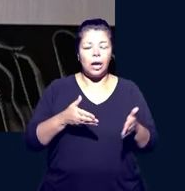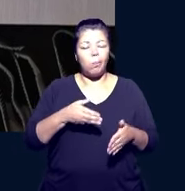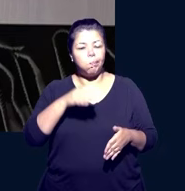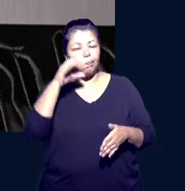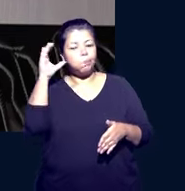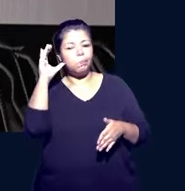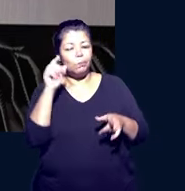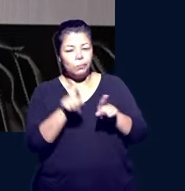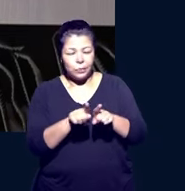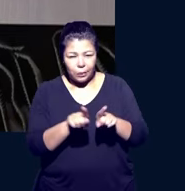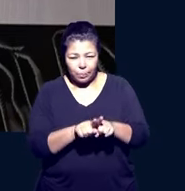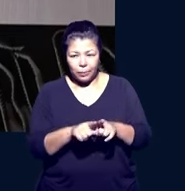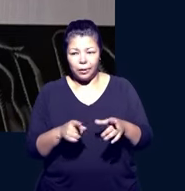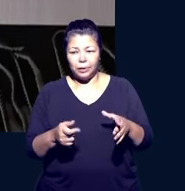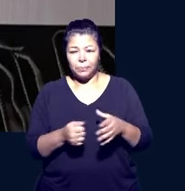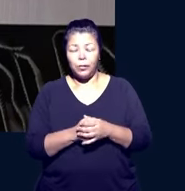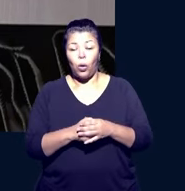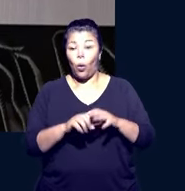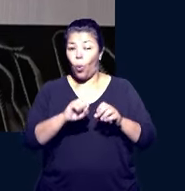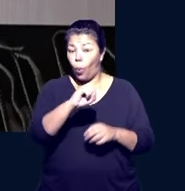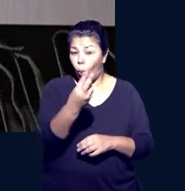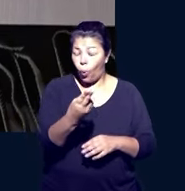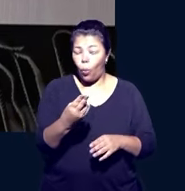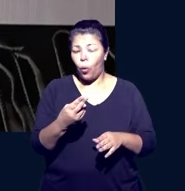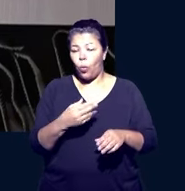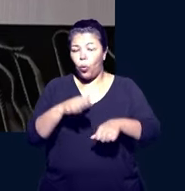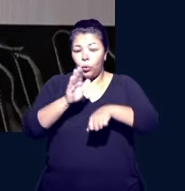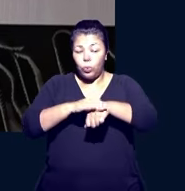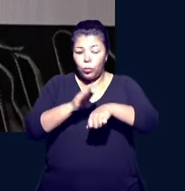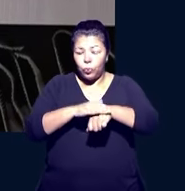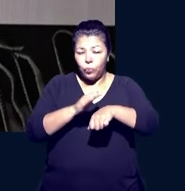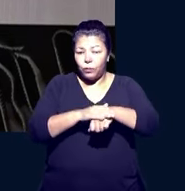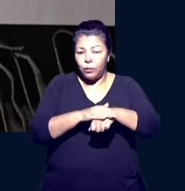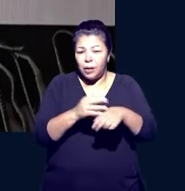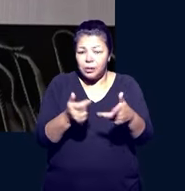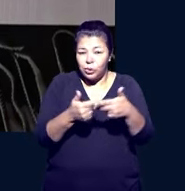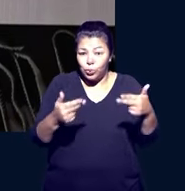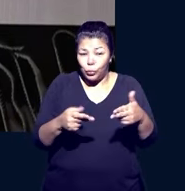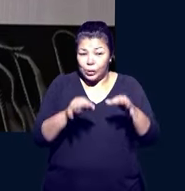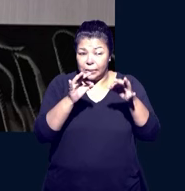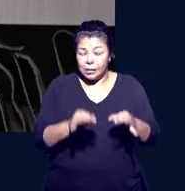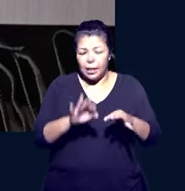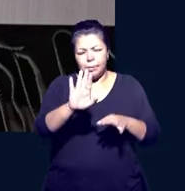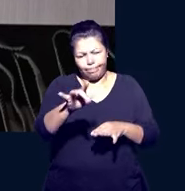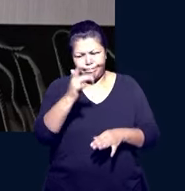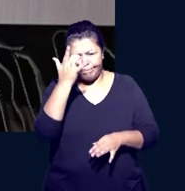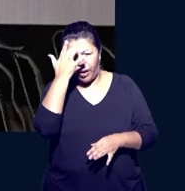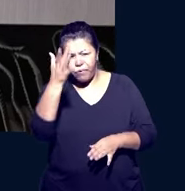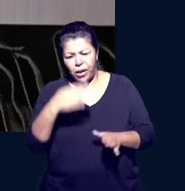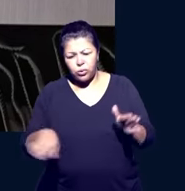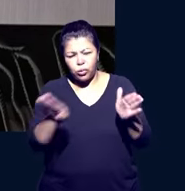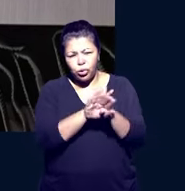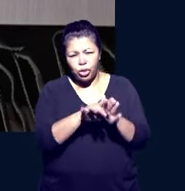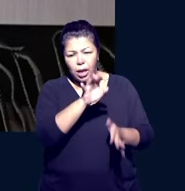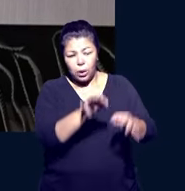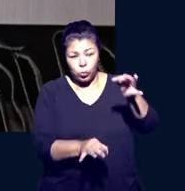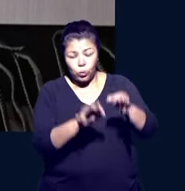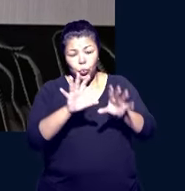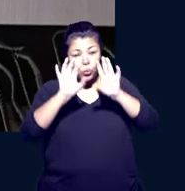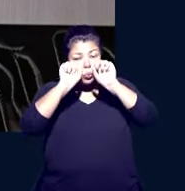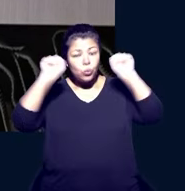constitucionalidade arguição de descumprimento de preceito fundamental é muito fácil chegar ao Supremo além de todas essas